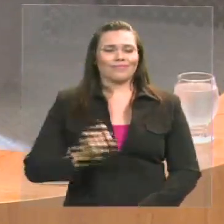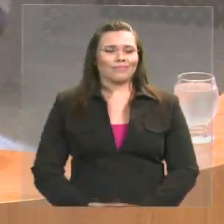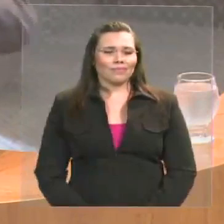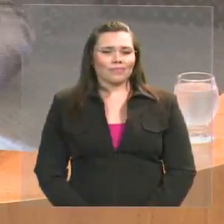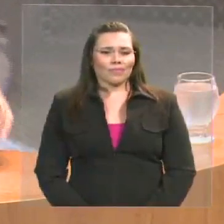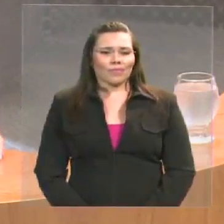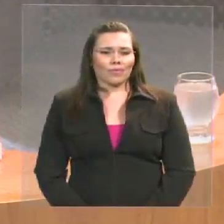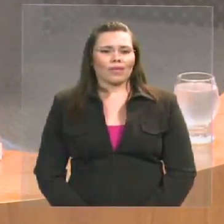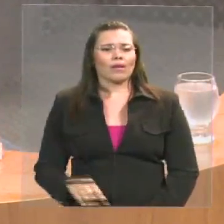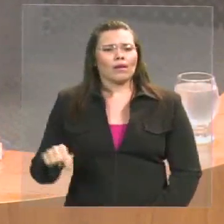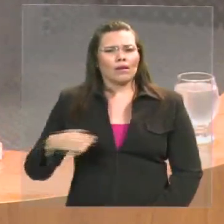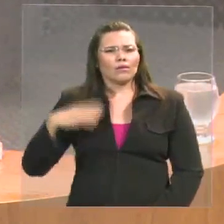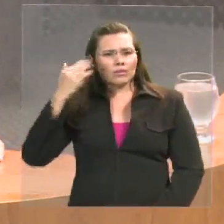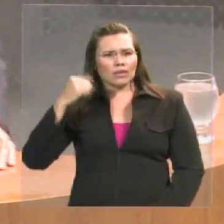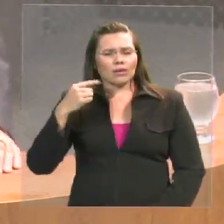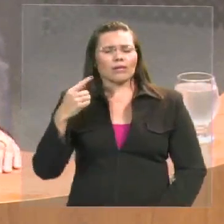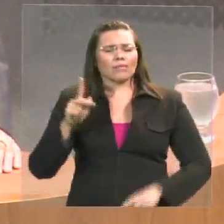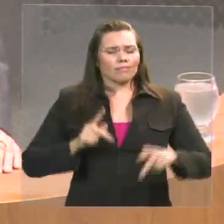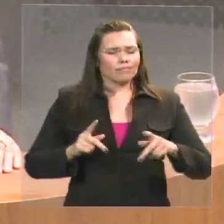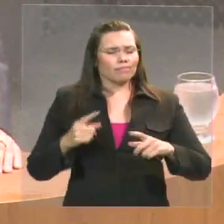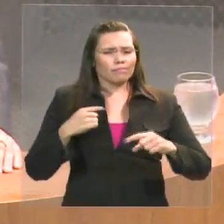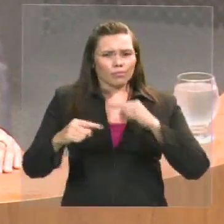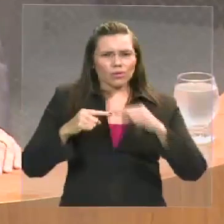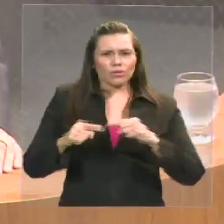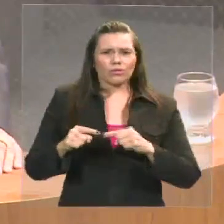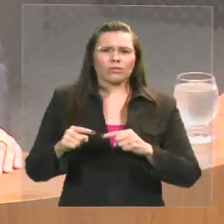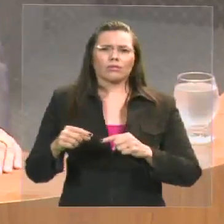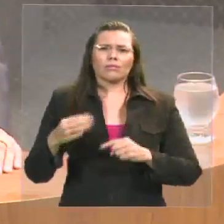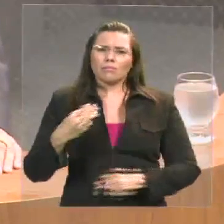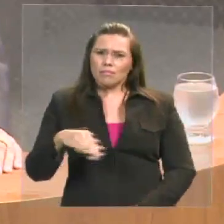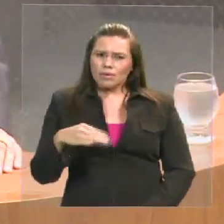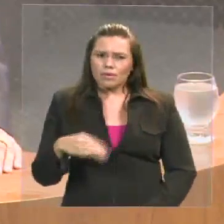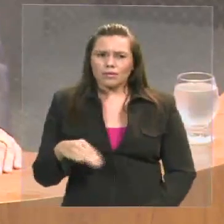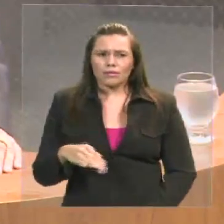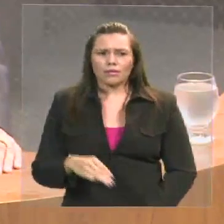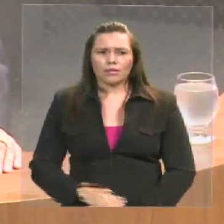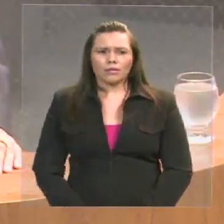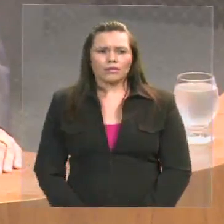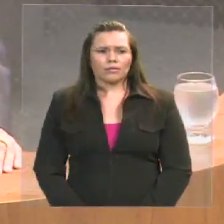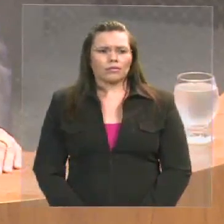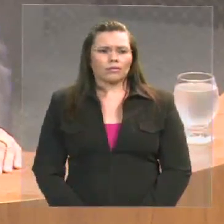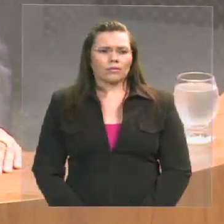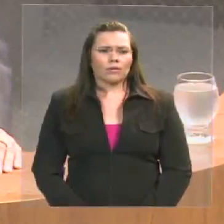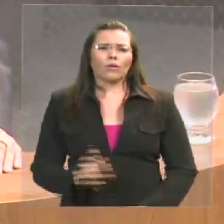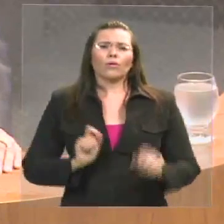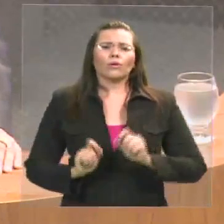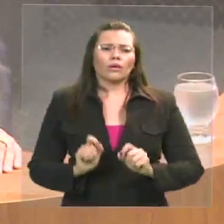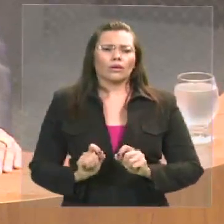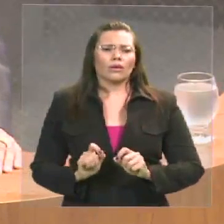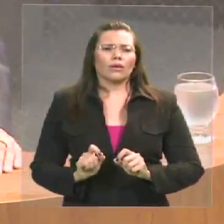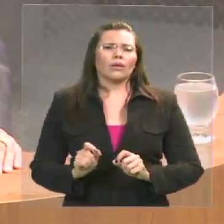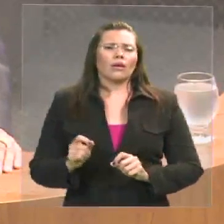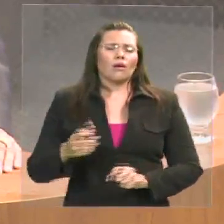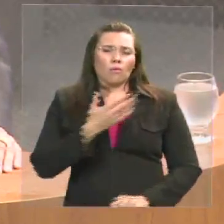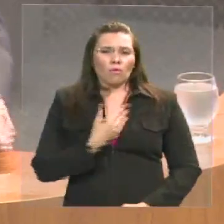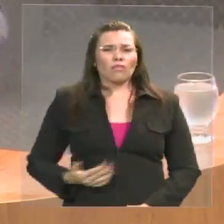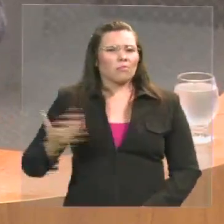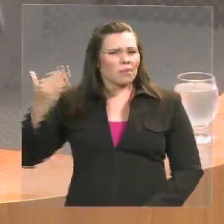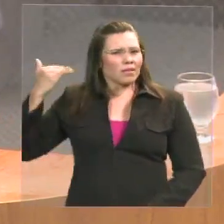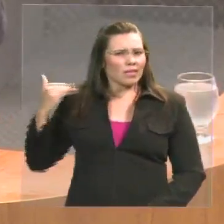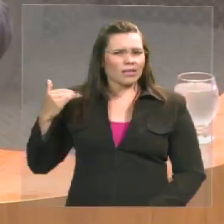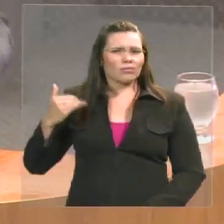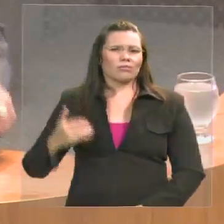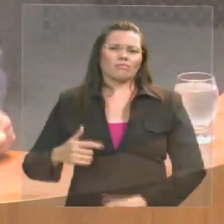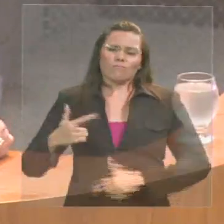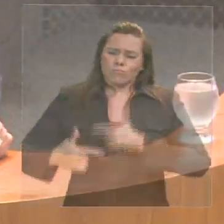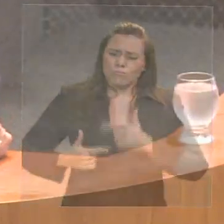pela política maranhense devem se sentir envergonhados, porque passaram e por